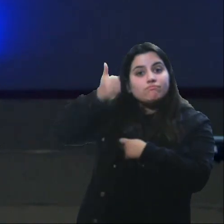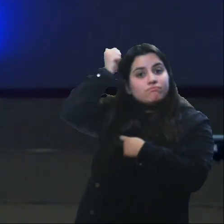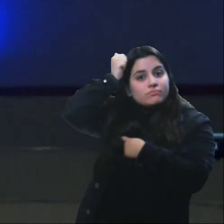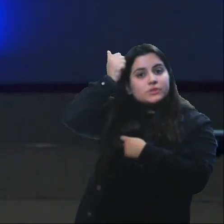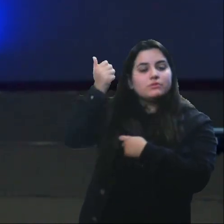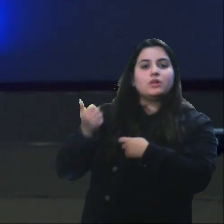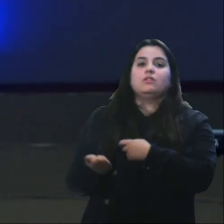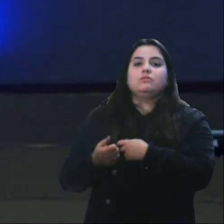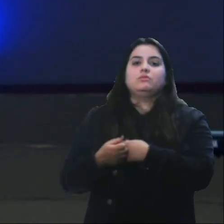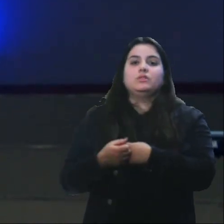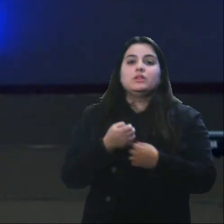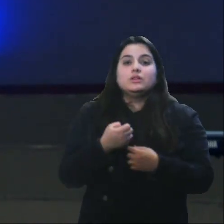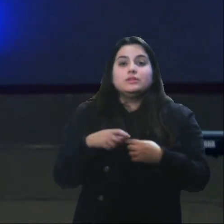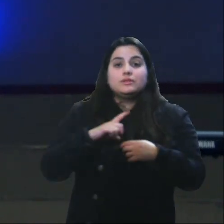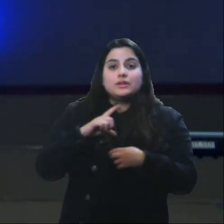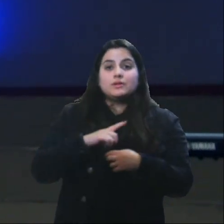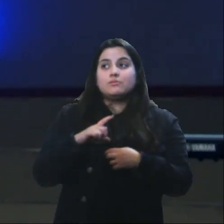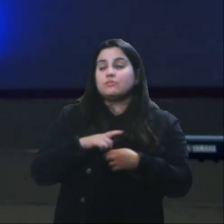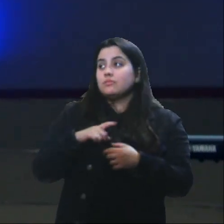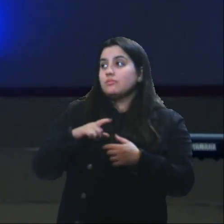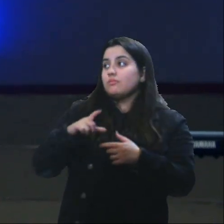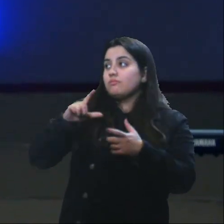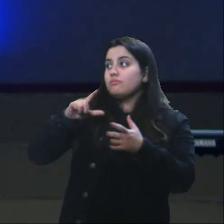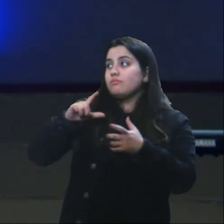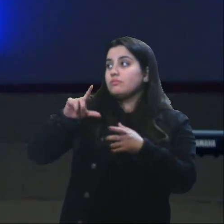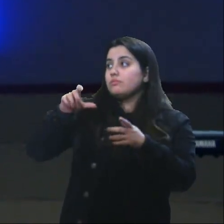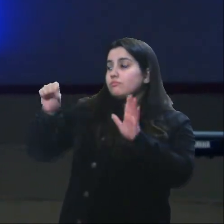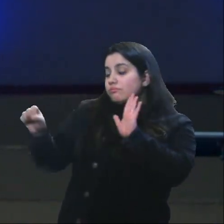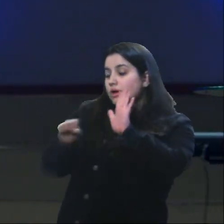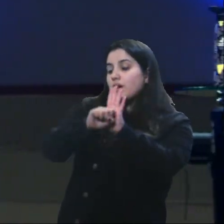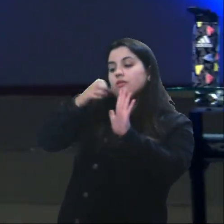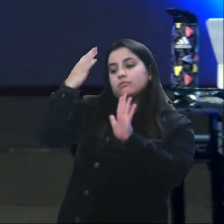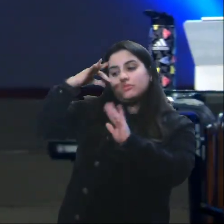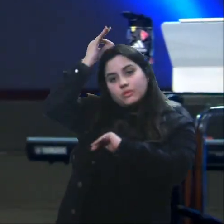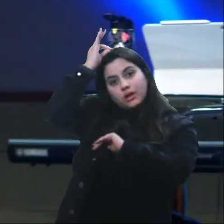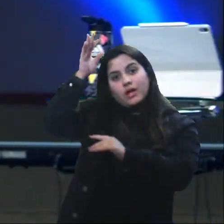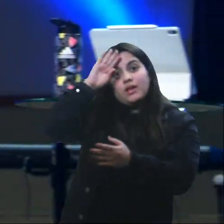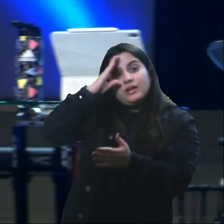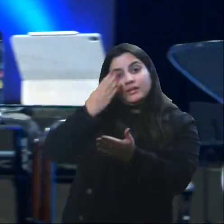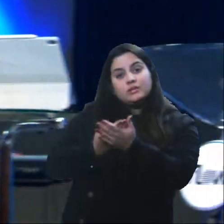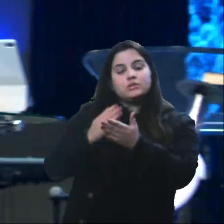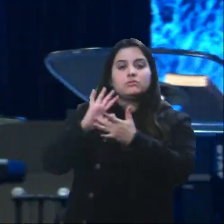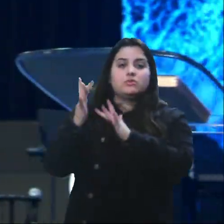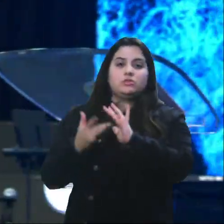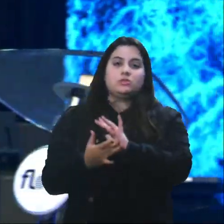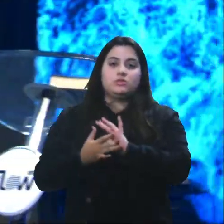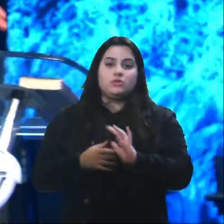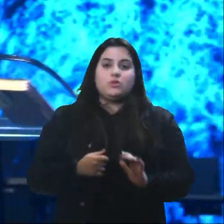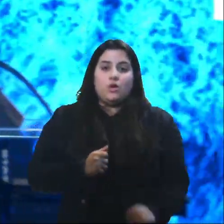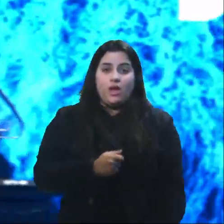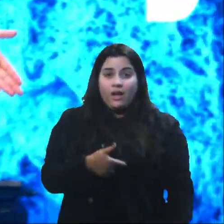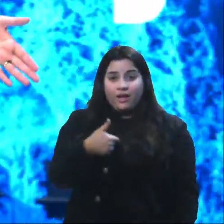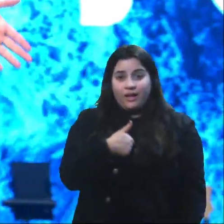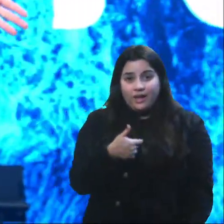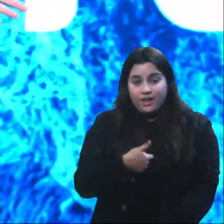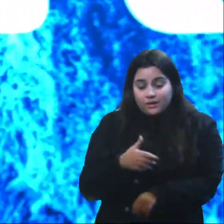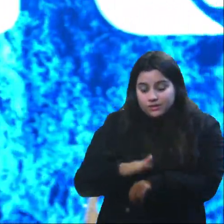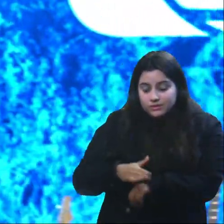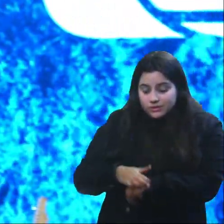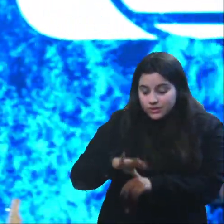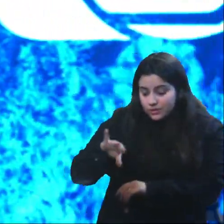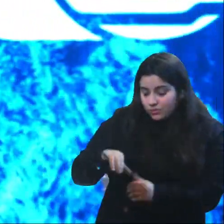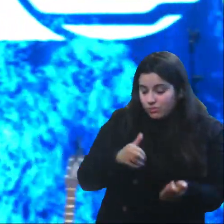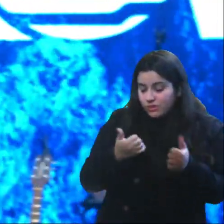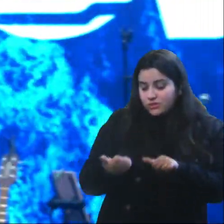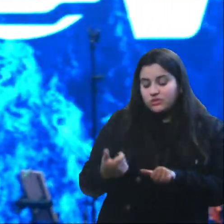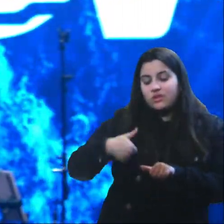batizados no Espírito Santo, creiam no Filho de Deus que vai vir depois de mim, e eu não sou digno nem de amarrar as sandálias dos